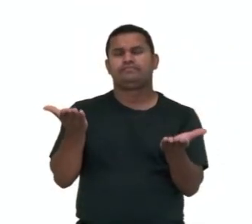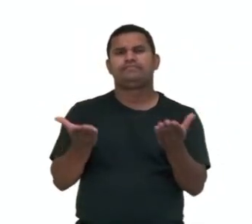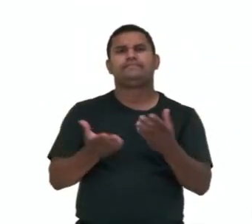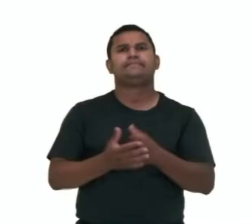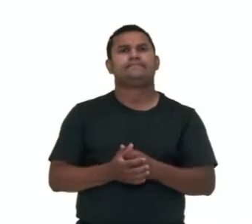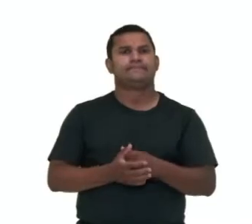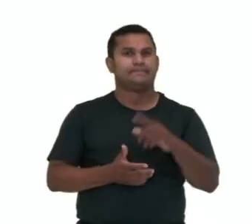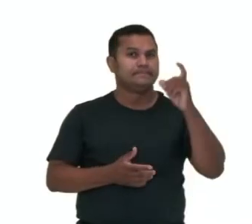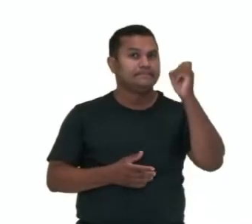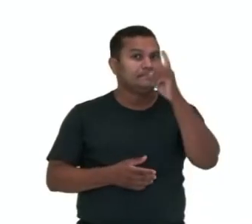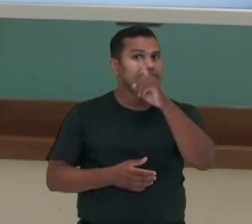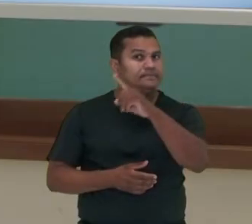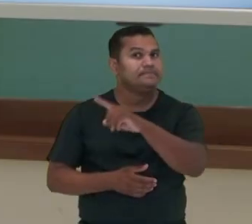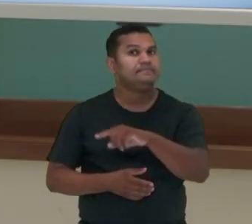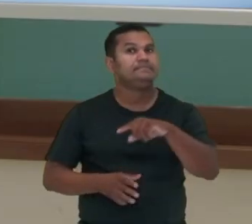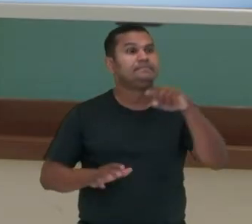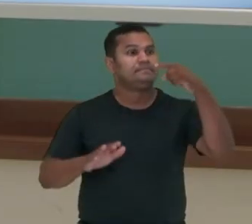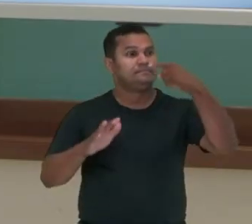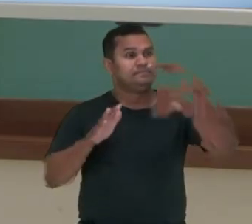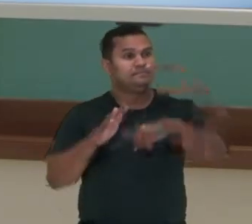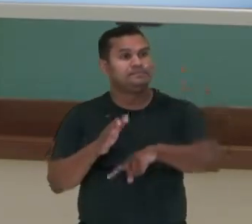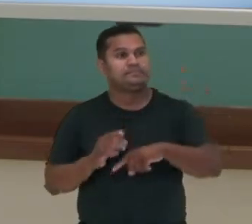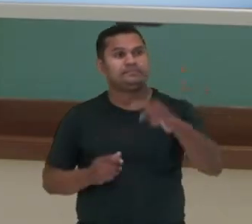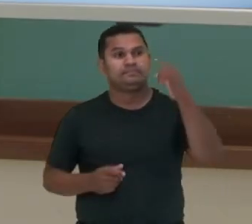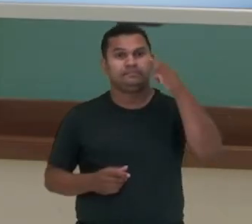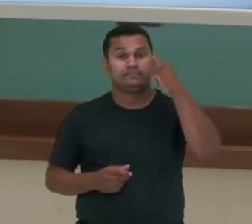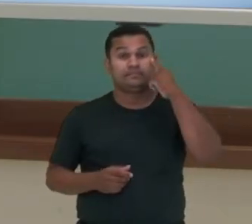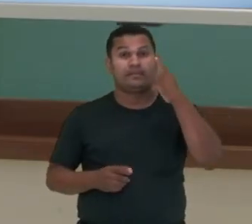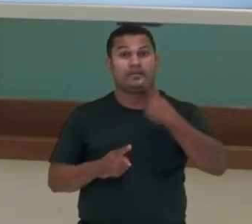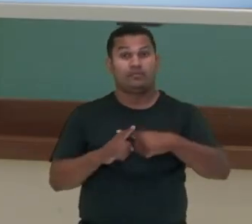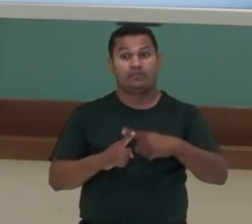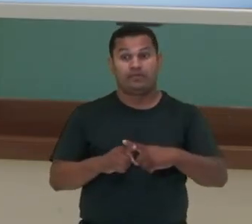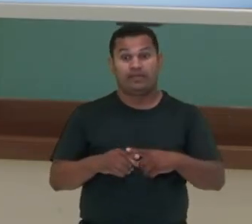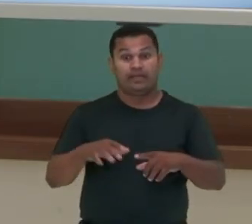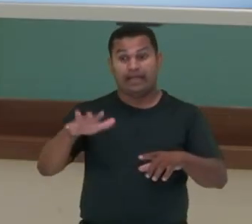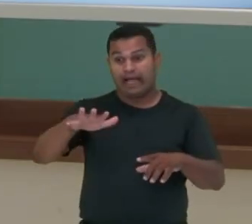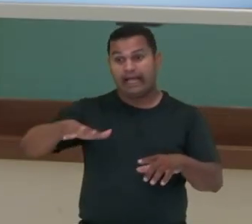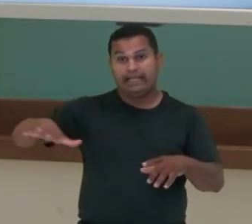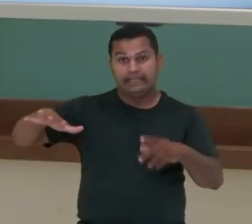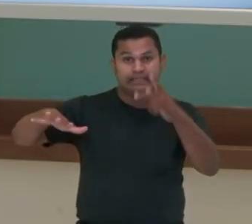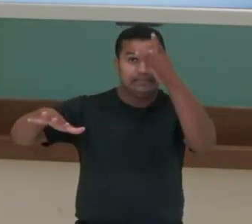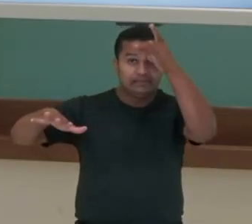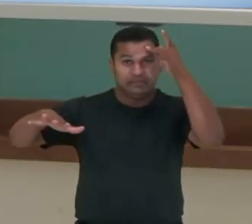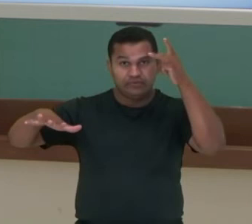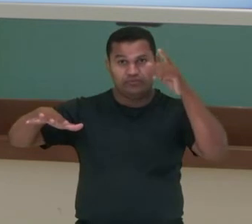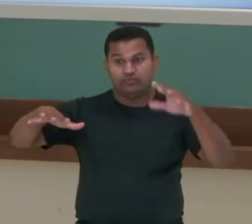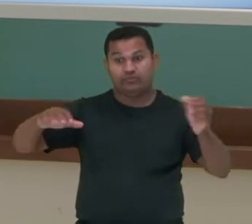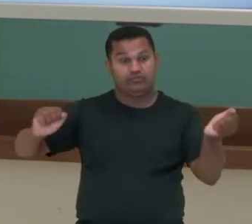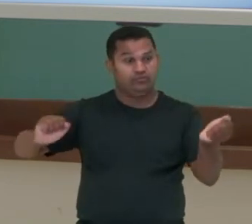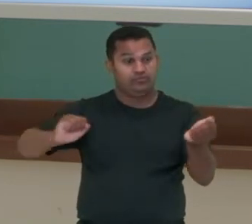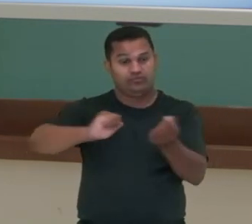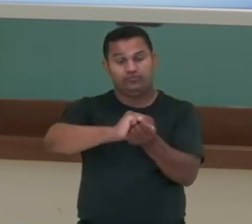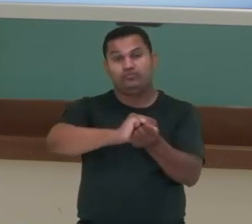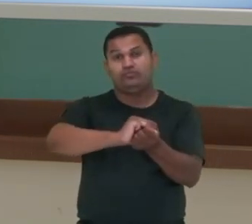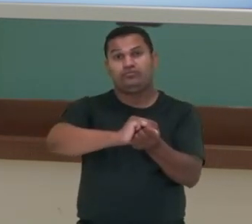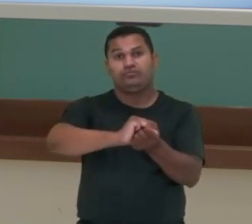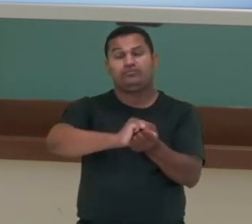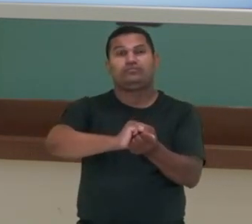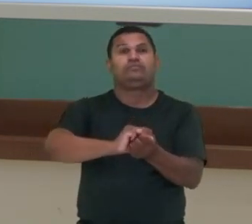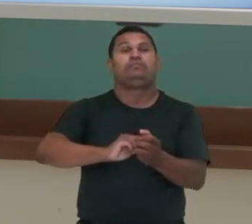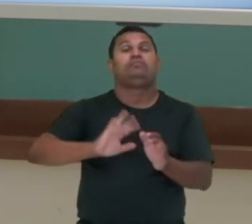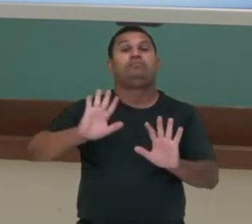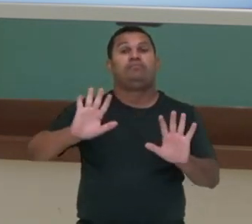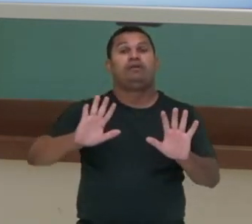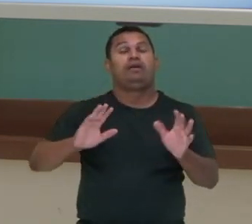né? Porque o ser humano faz parte desse espaço. Vai ter o meio ambiente, a característica natural, mas o ser